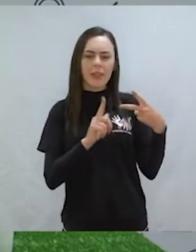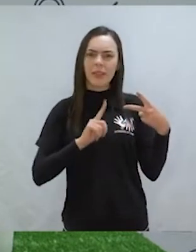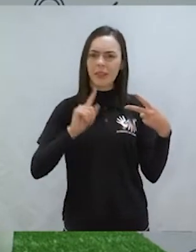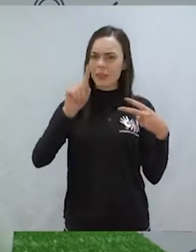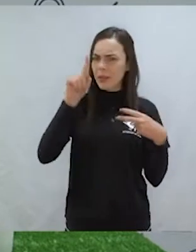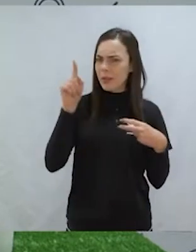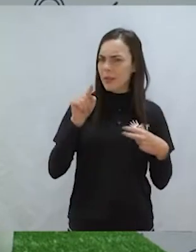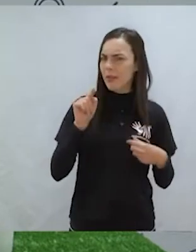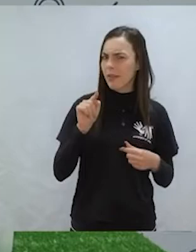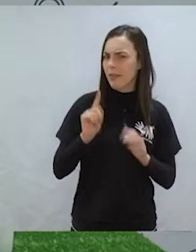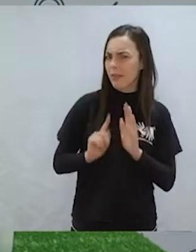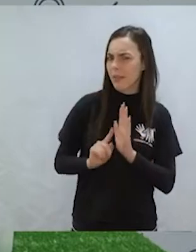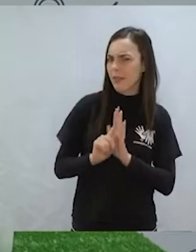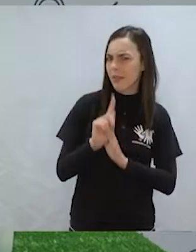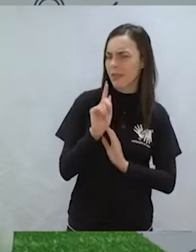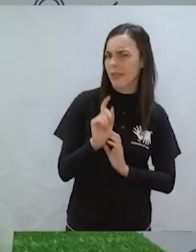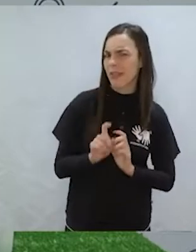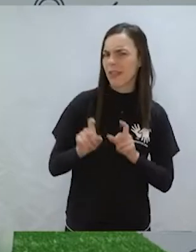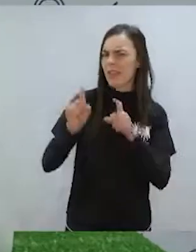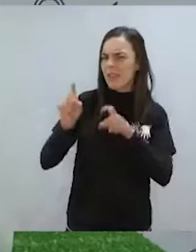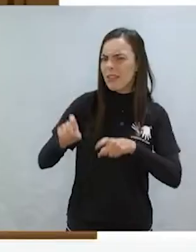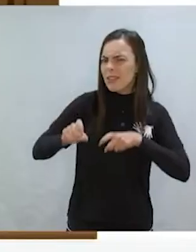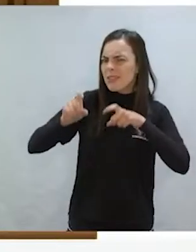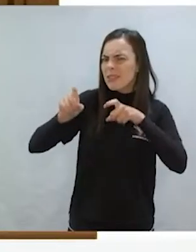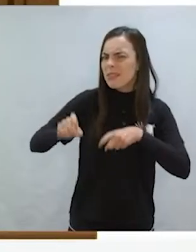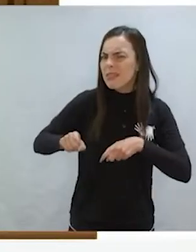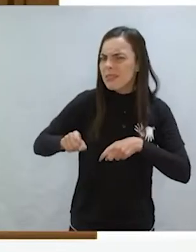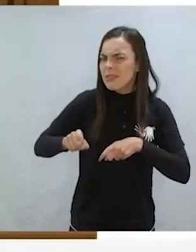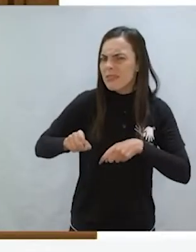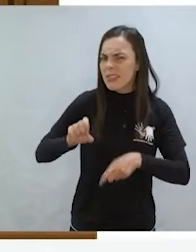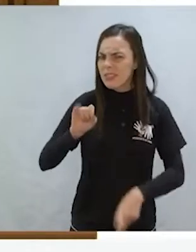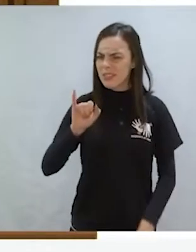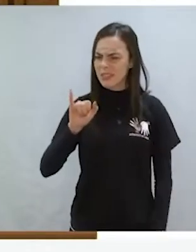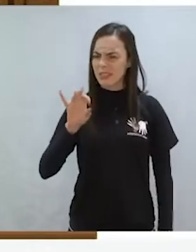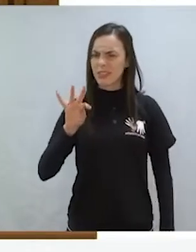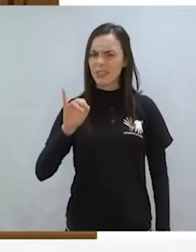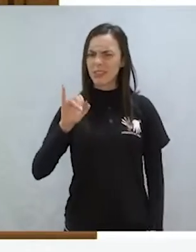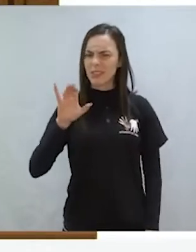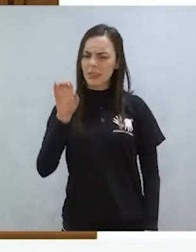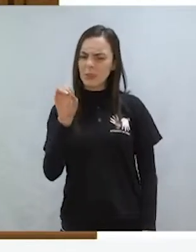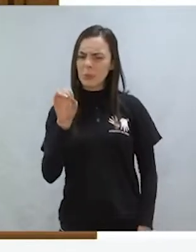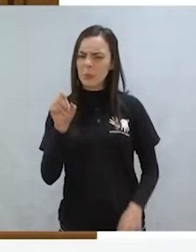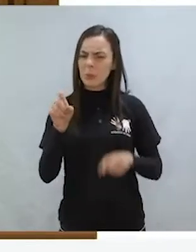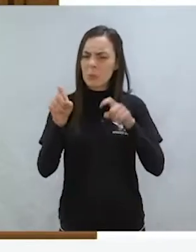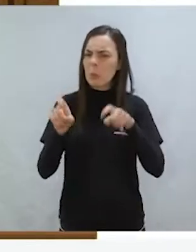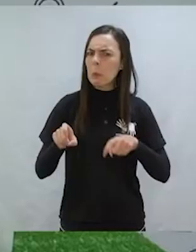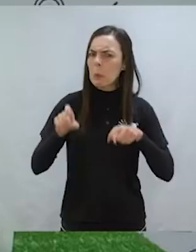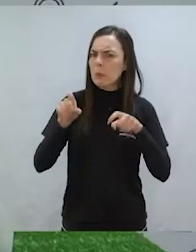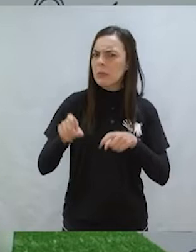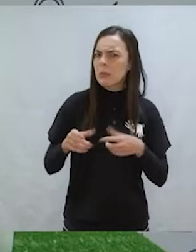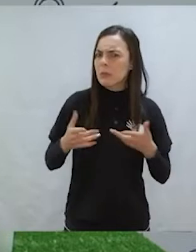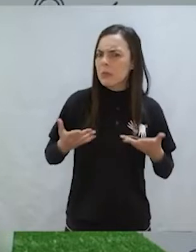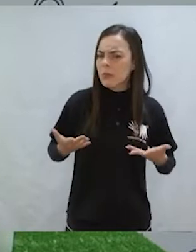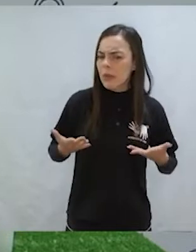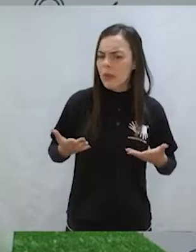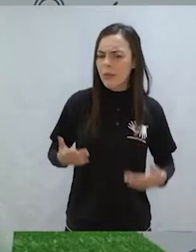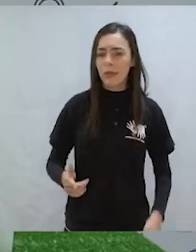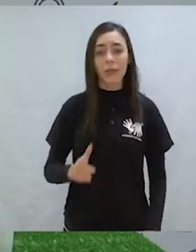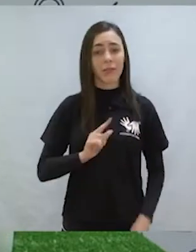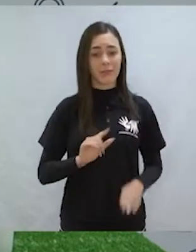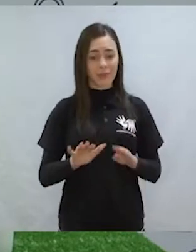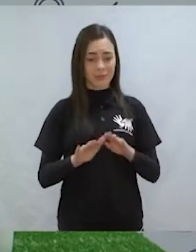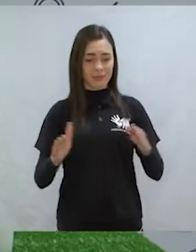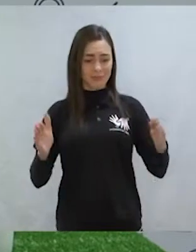uma pergunta ali. Sítio? Qual sítio? Olha aqui, ó. A professora já montou até